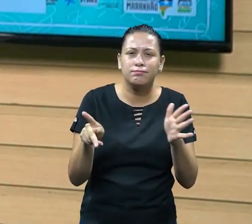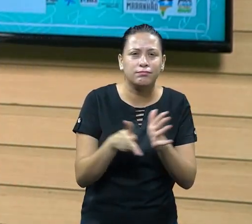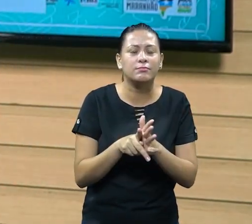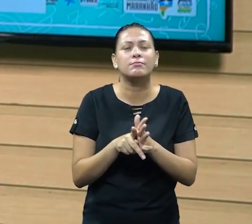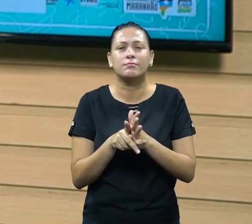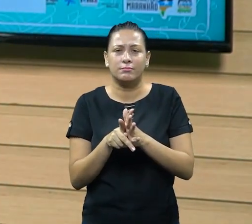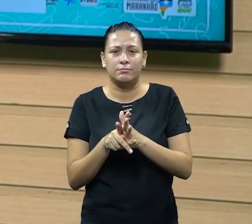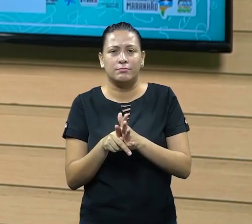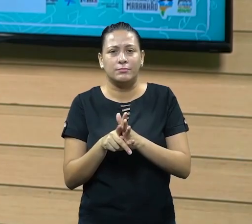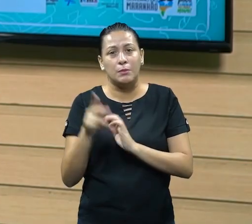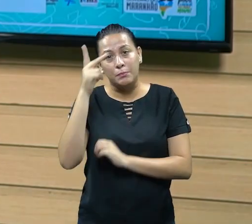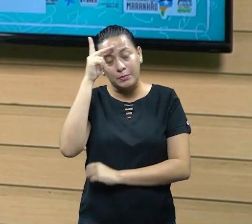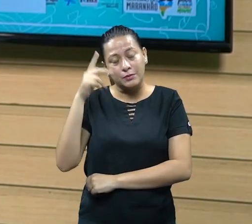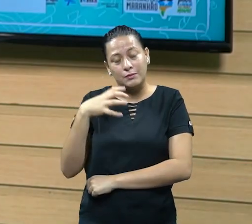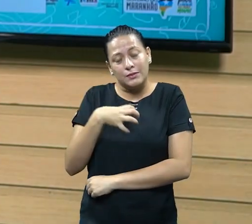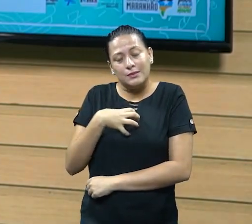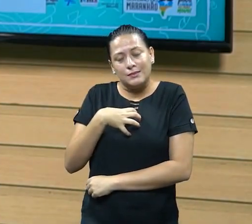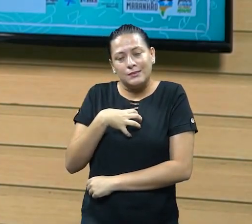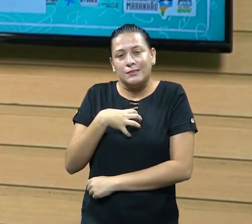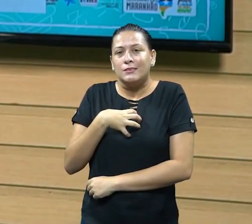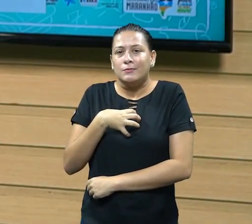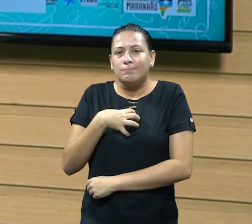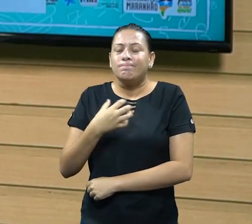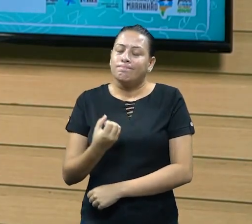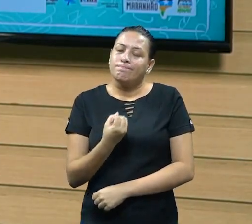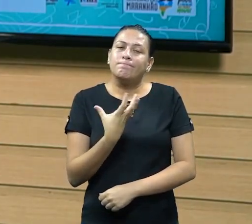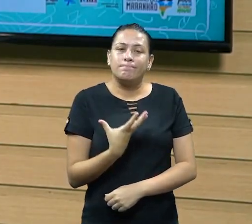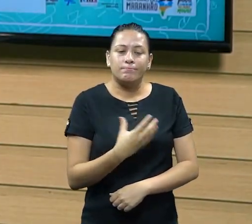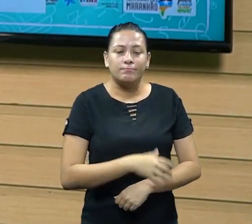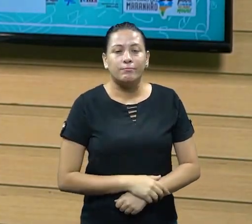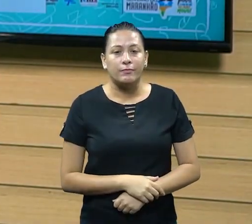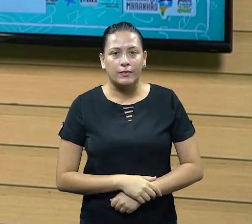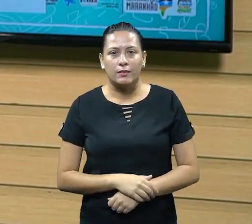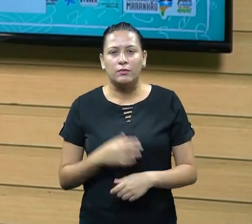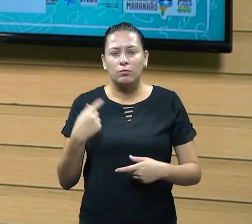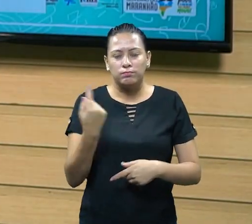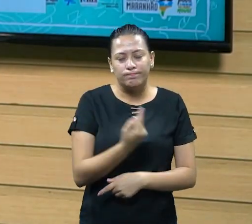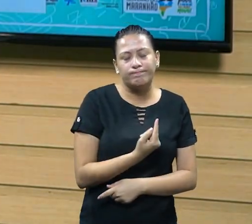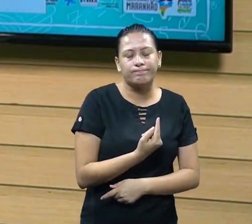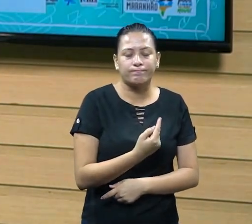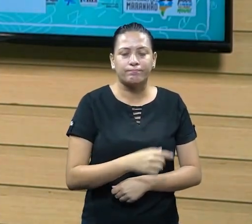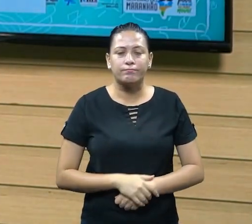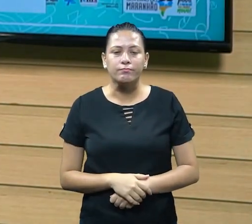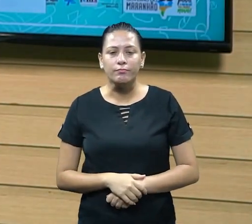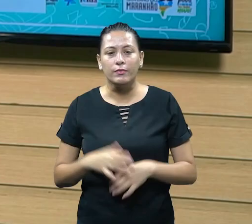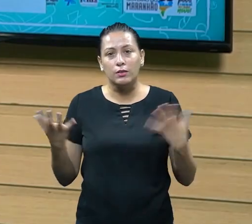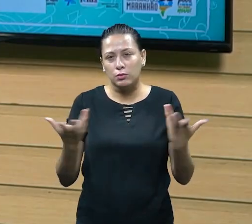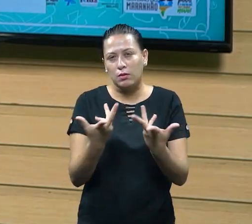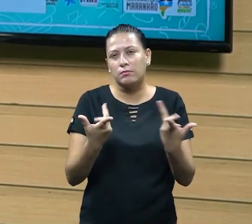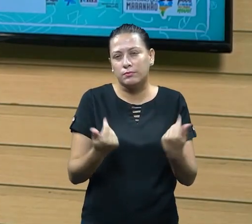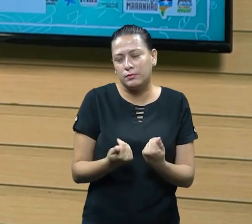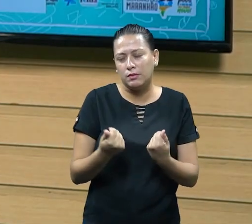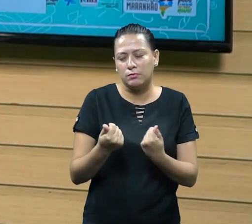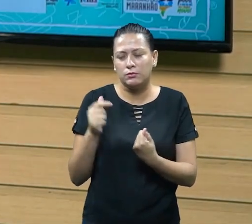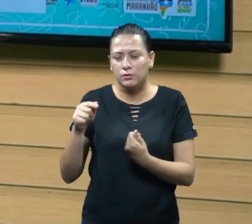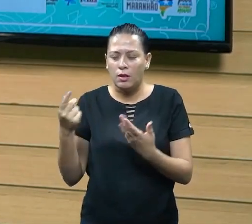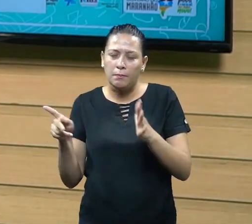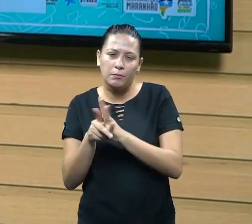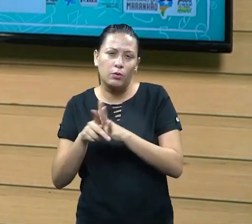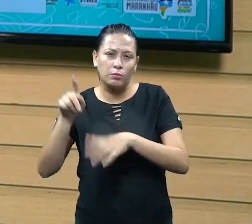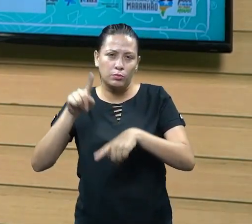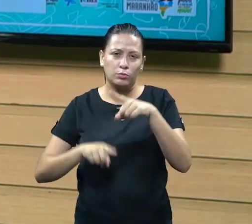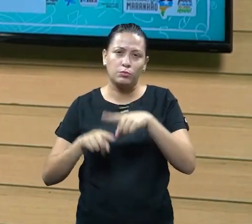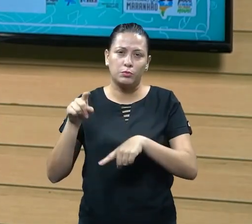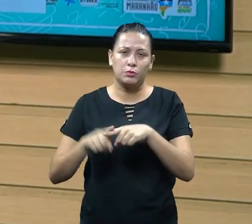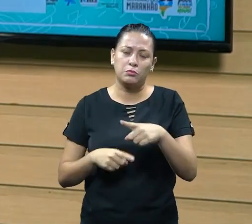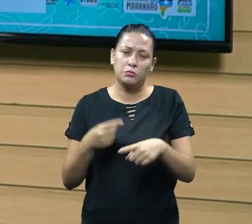que não fica satisfeito com tudo isso? Tá? Então quando a gente fala em qualidade, é no todo. Né? Não adianta focar na qualidade do produto e esquecer